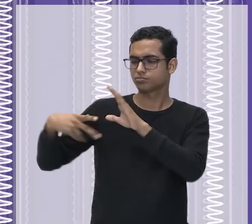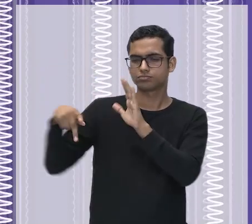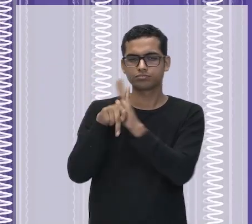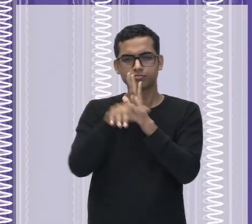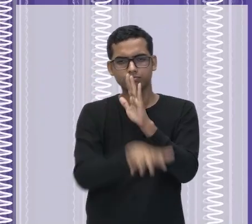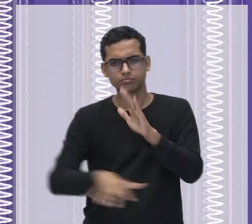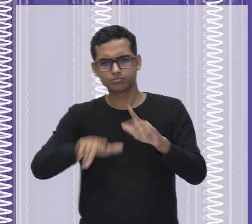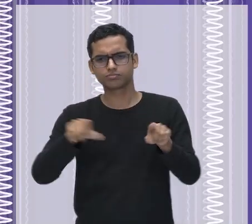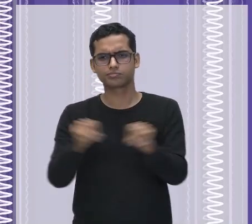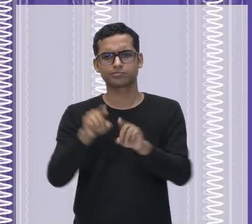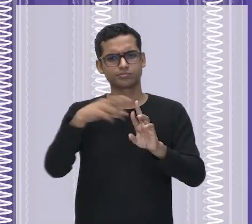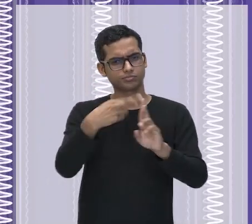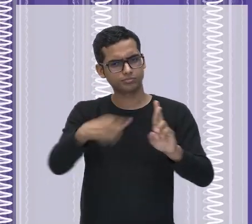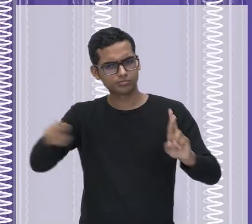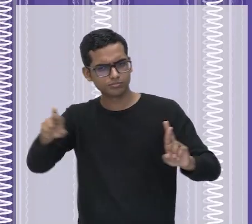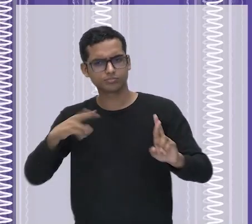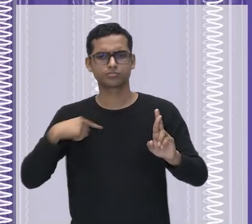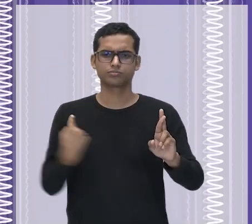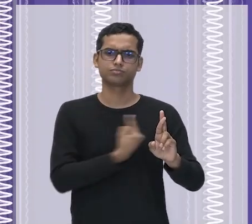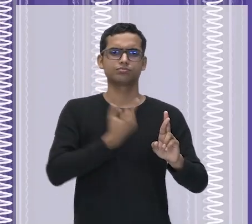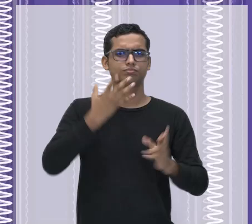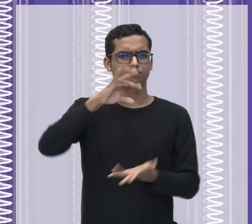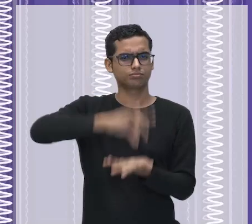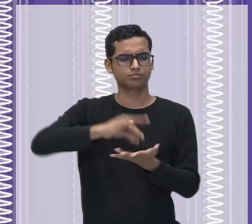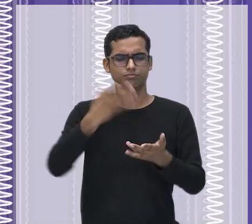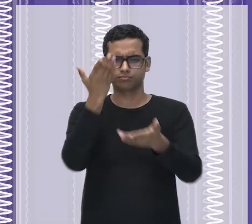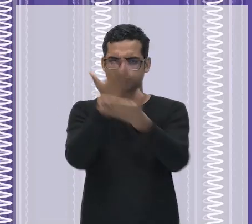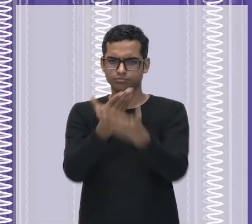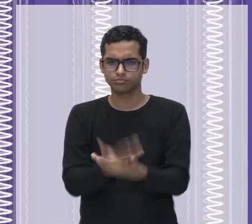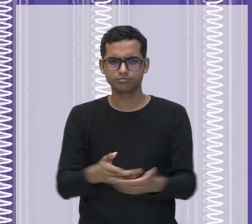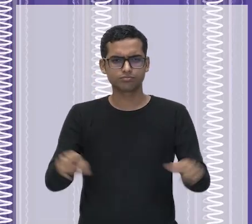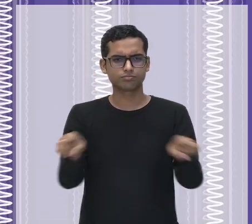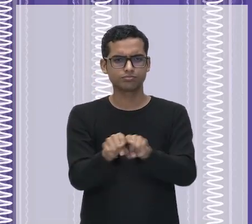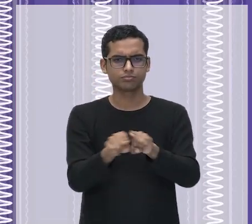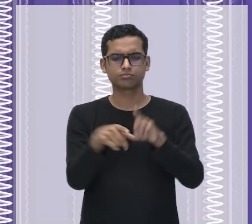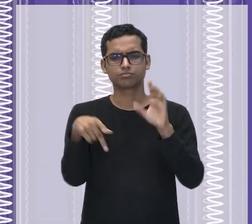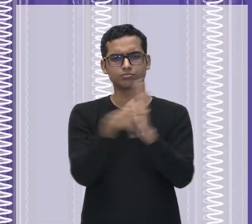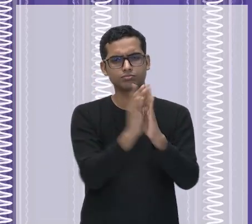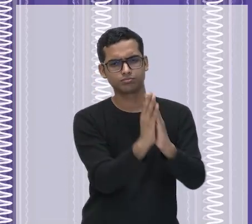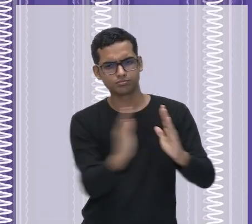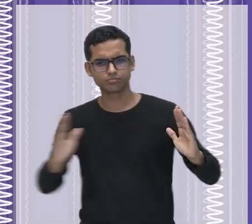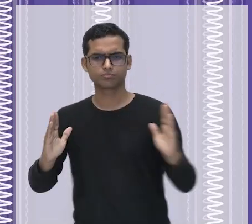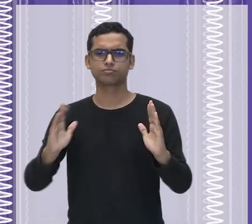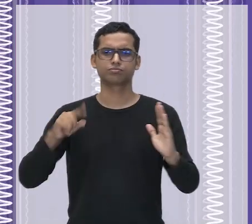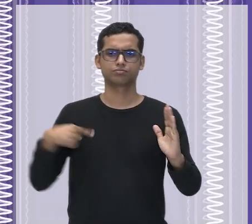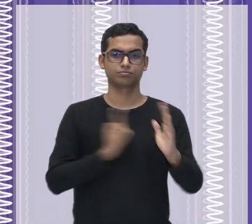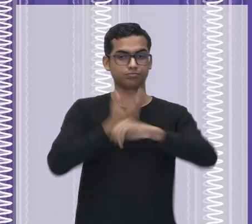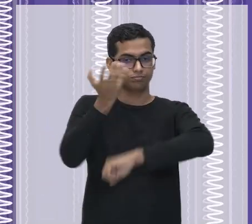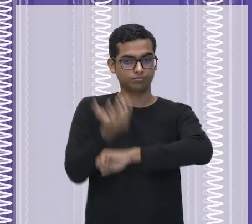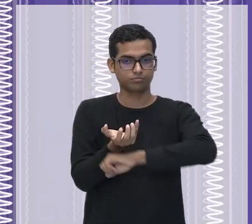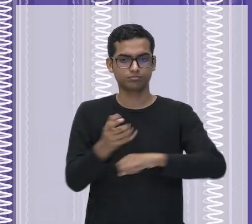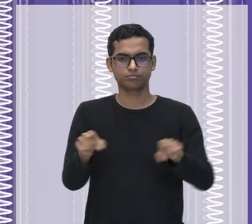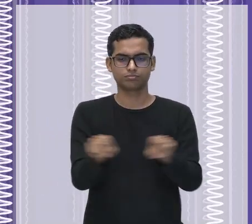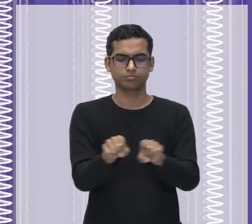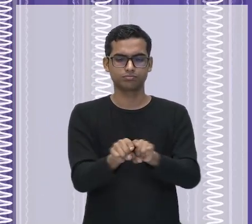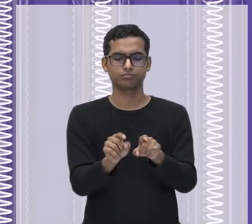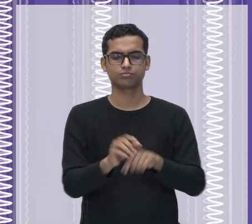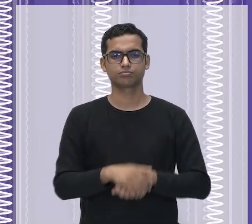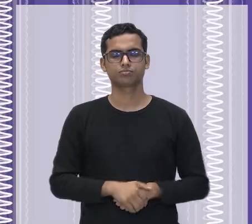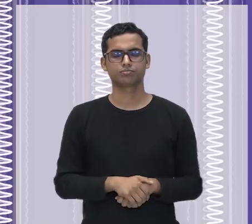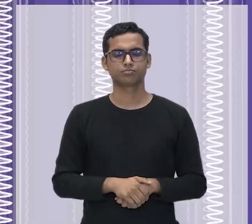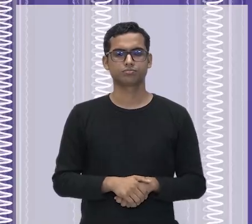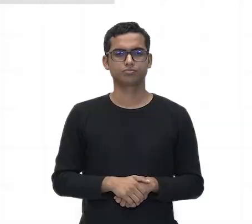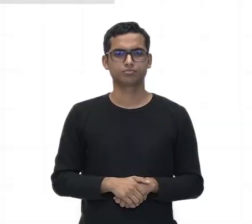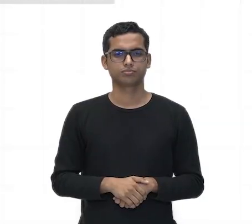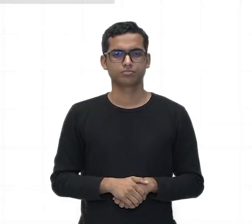no fenômeno religioso que nós temos estudado ao longo da nossa disciplina. E a